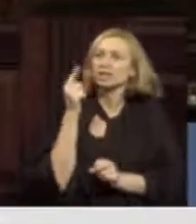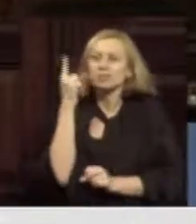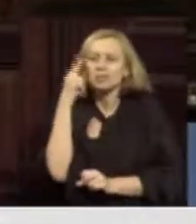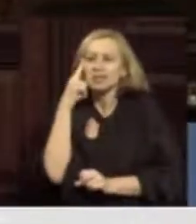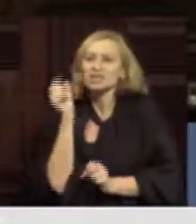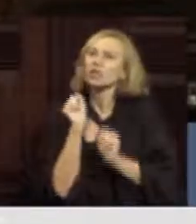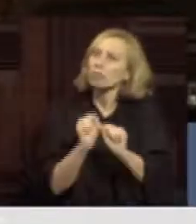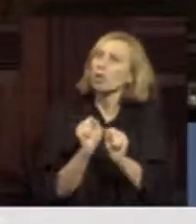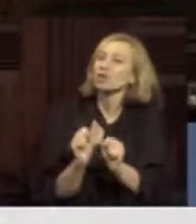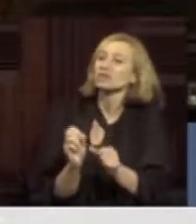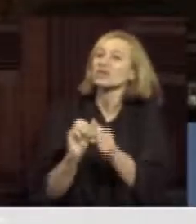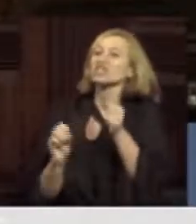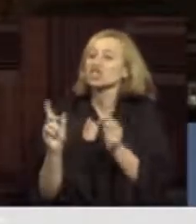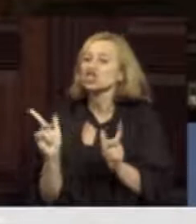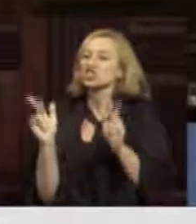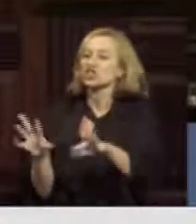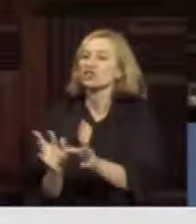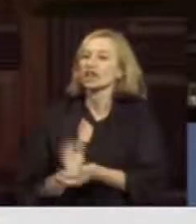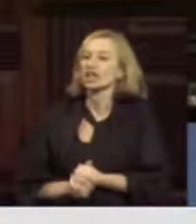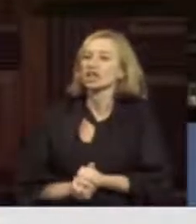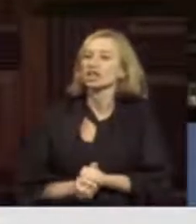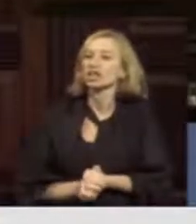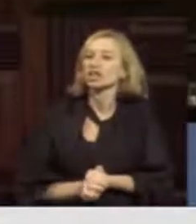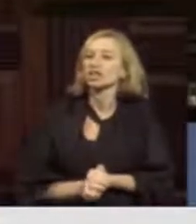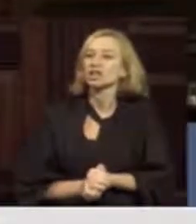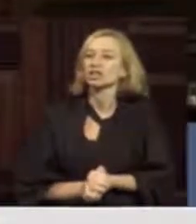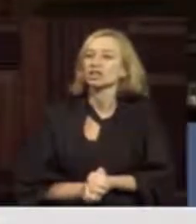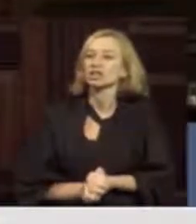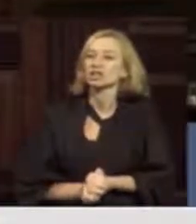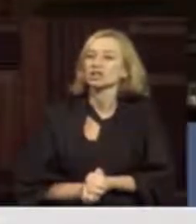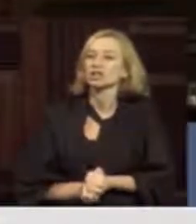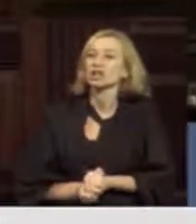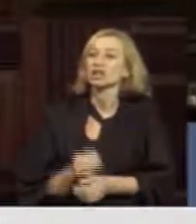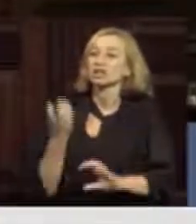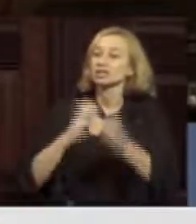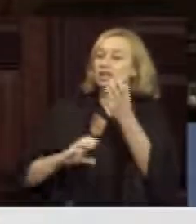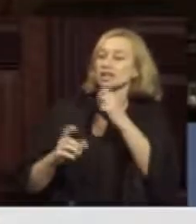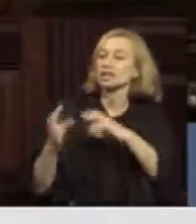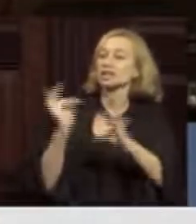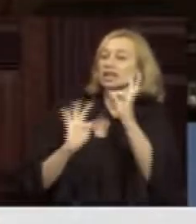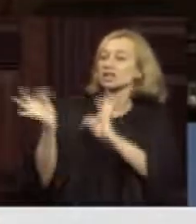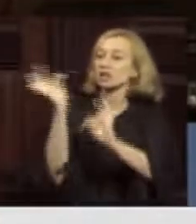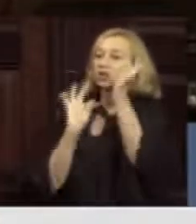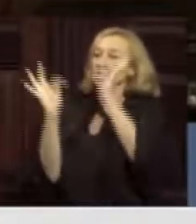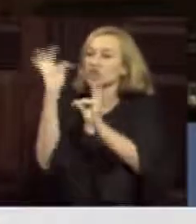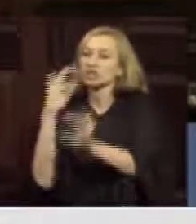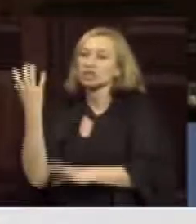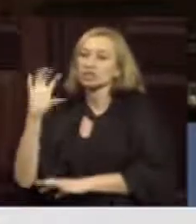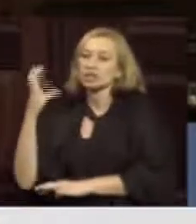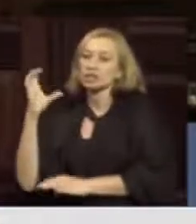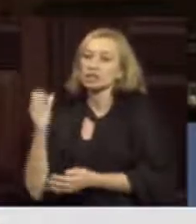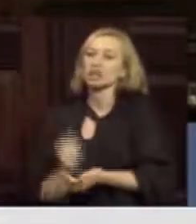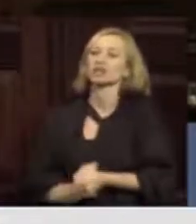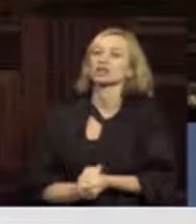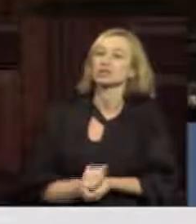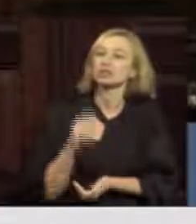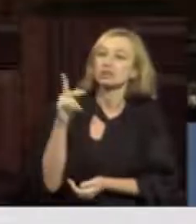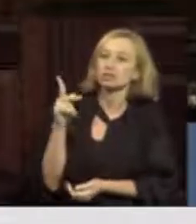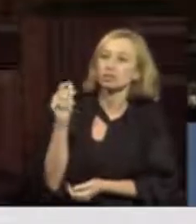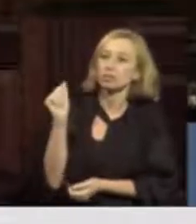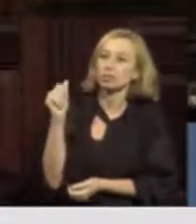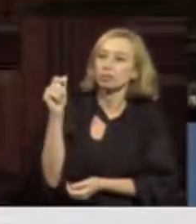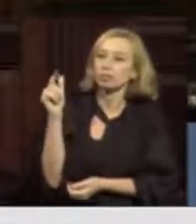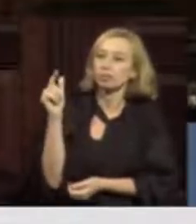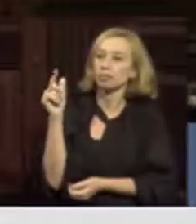fazer diferente. Esse jeito que está na ciência, na tecnologia, num parque que existe hoje, numa